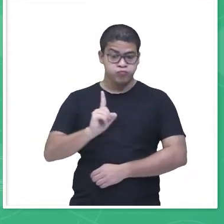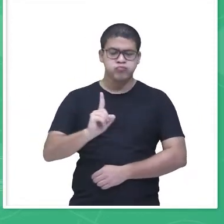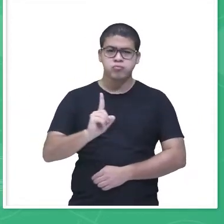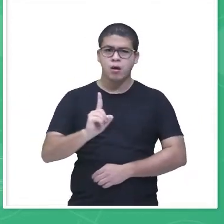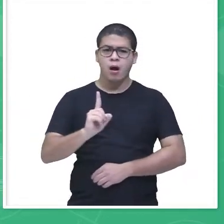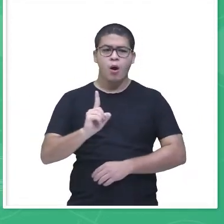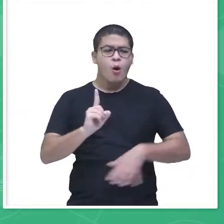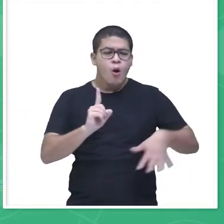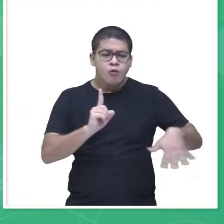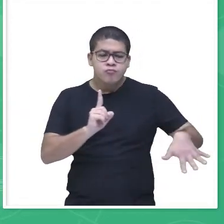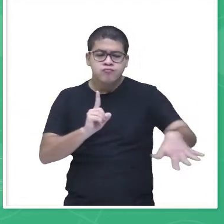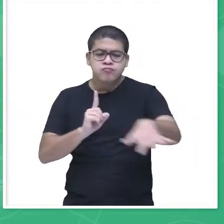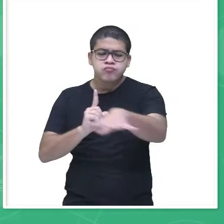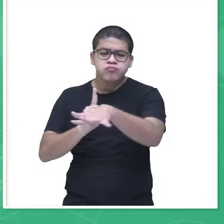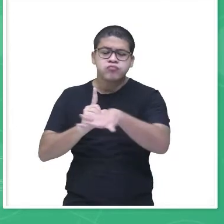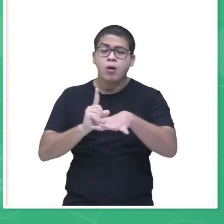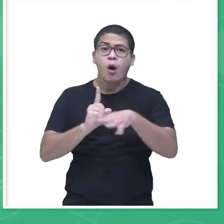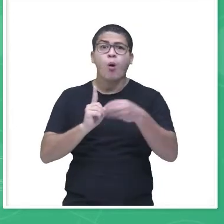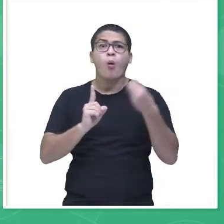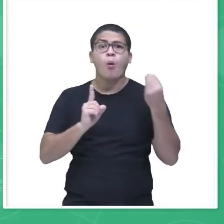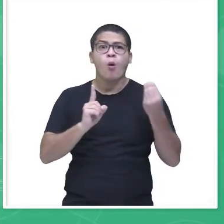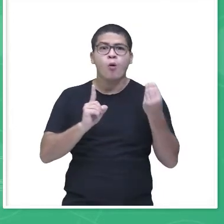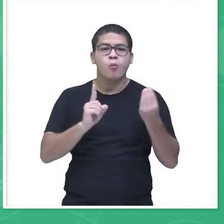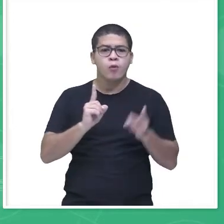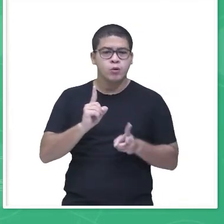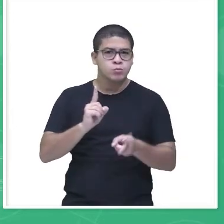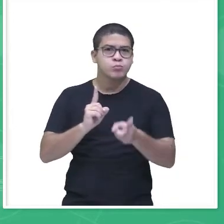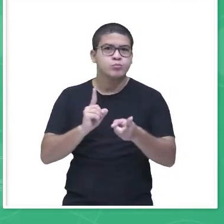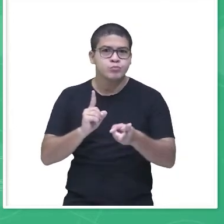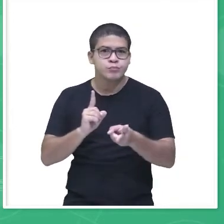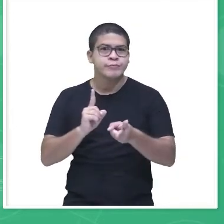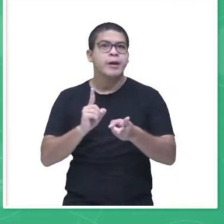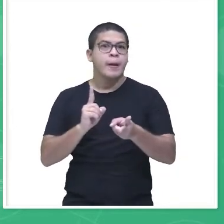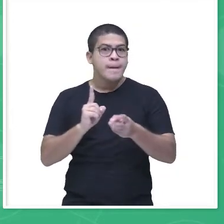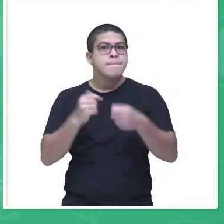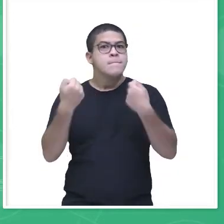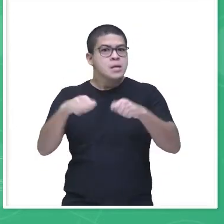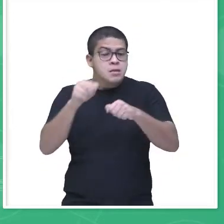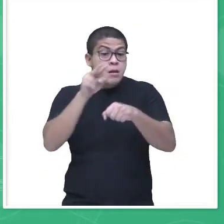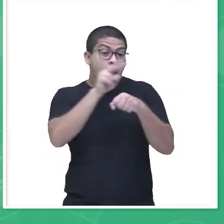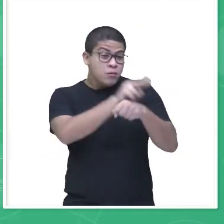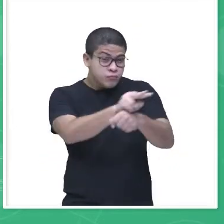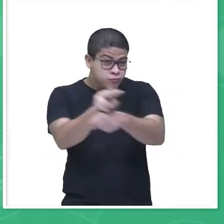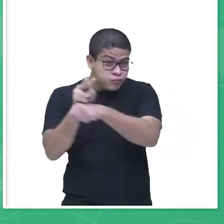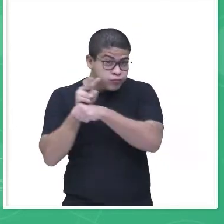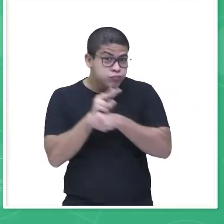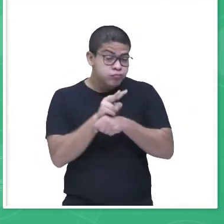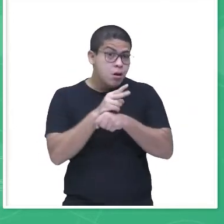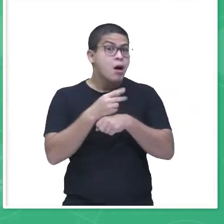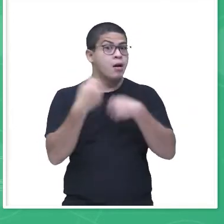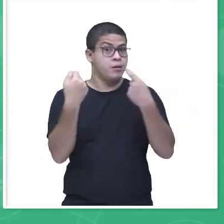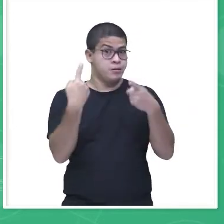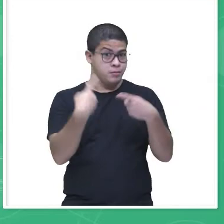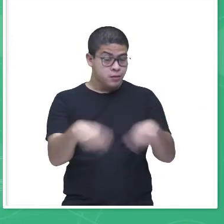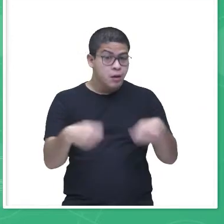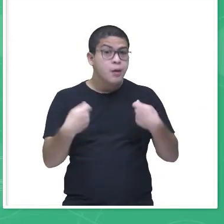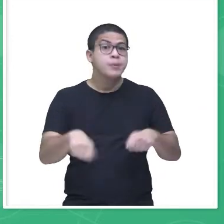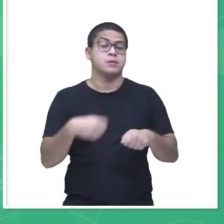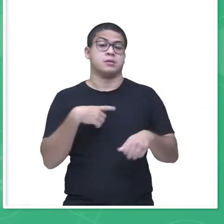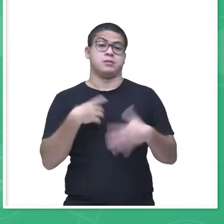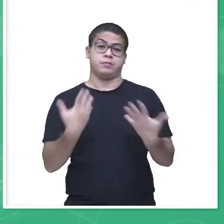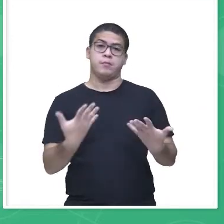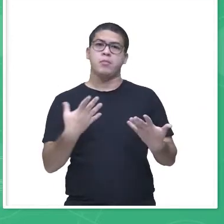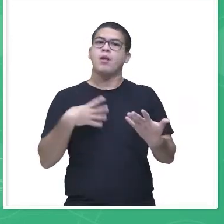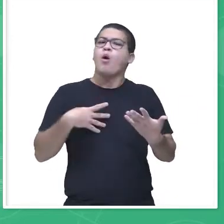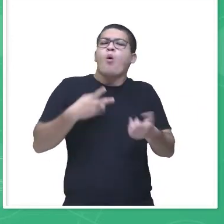esses ambientes. E isso é uma questão de falta de higiene. Bom, quando a gente começa a implantar no